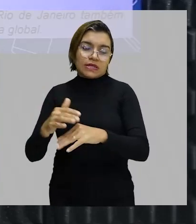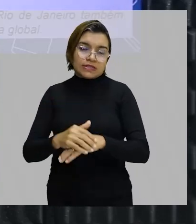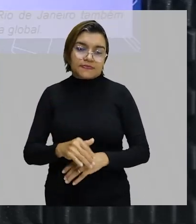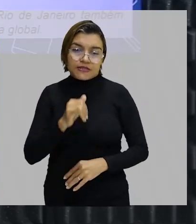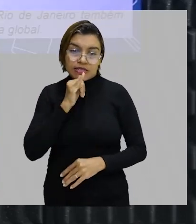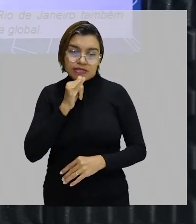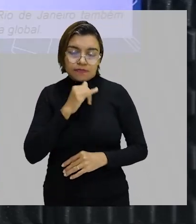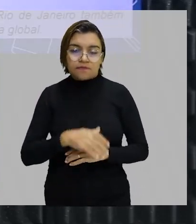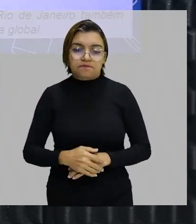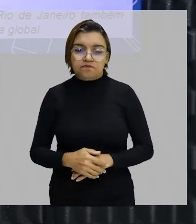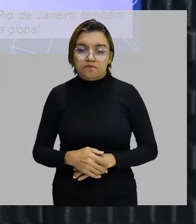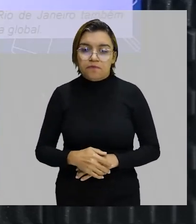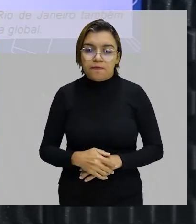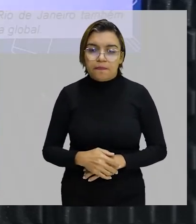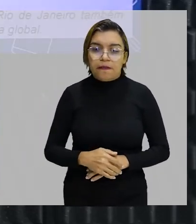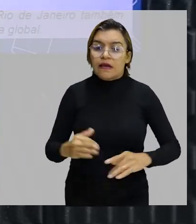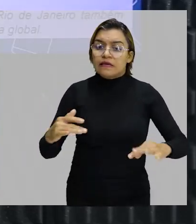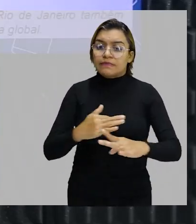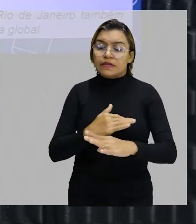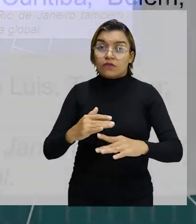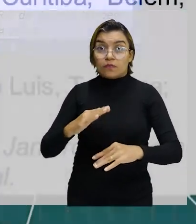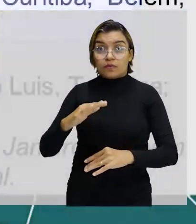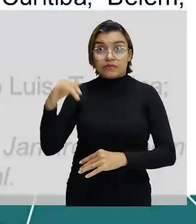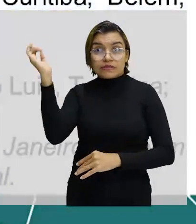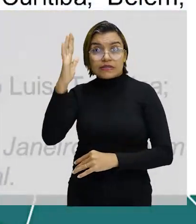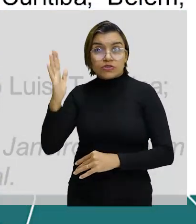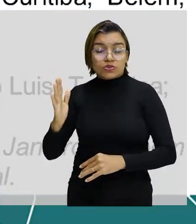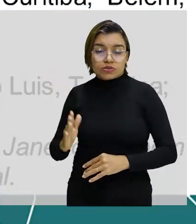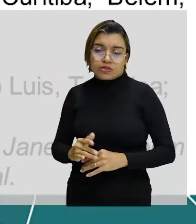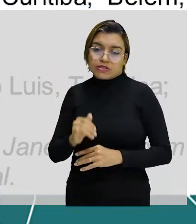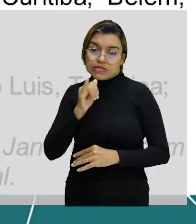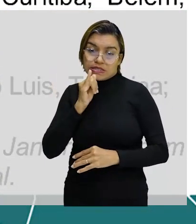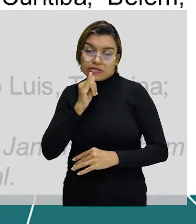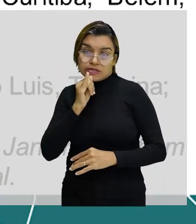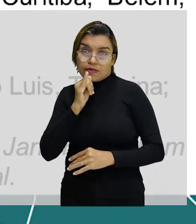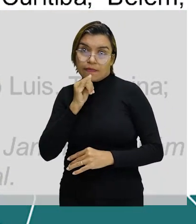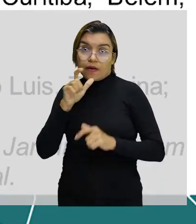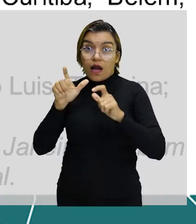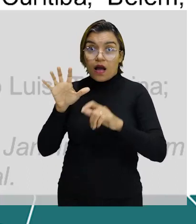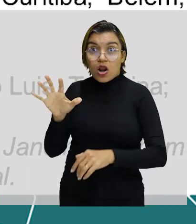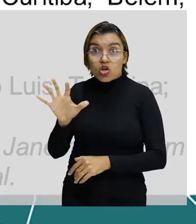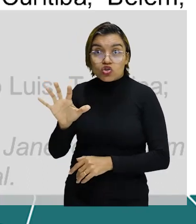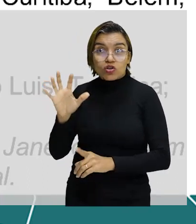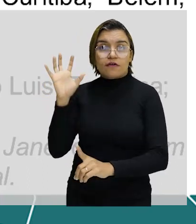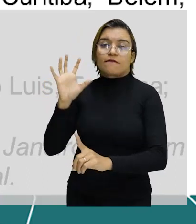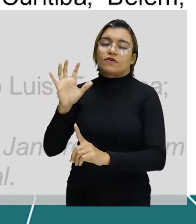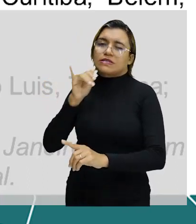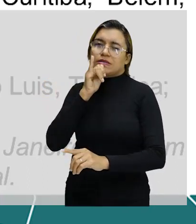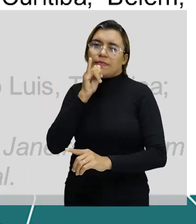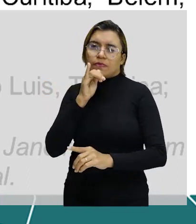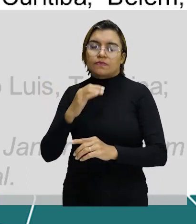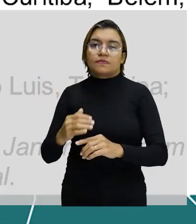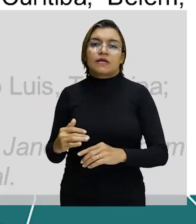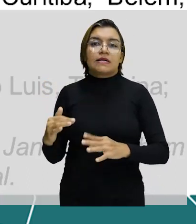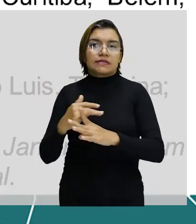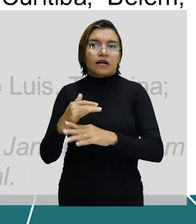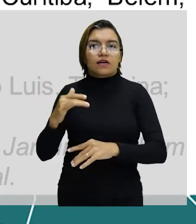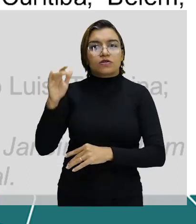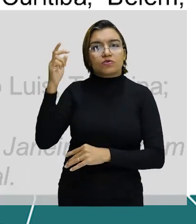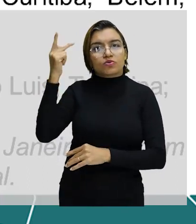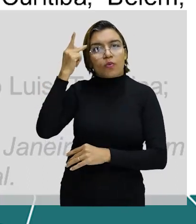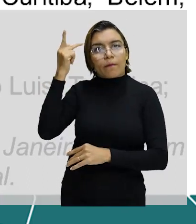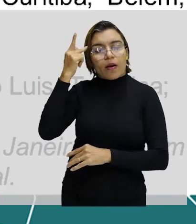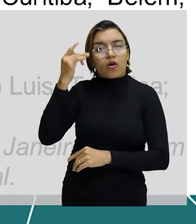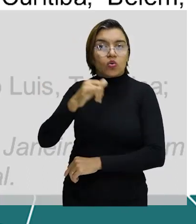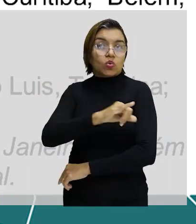Metrópole nacional, metrópole regional, o que é isso, Marcos? É simplesmente a zona de influência. Tem cidades, como por exemplo São Paulo, Rio de Janeiro, que